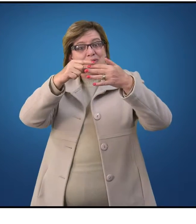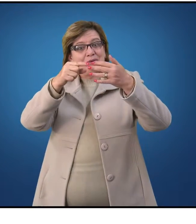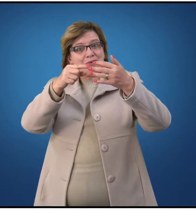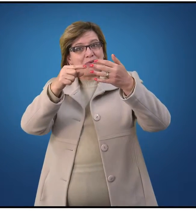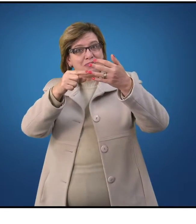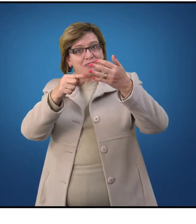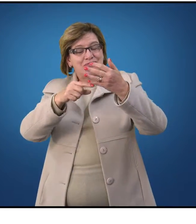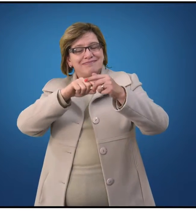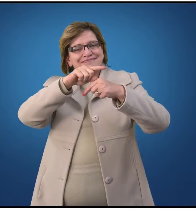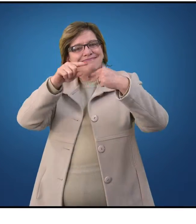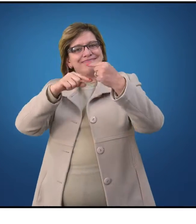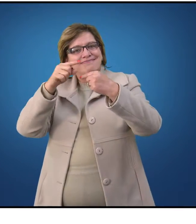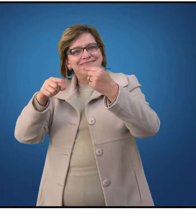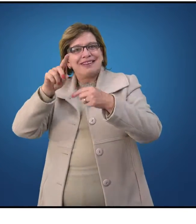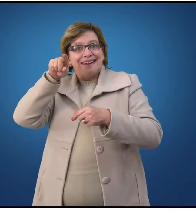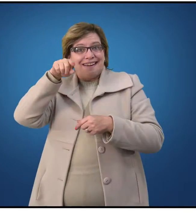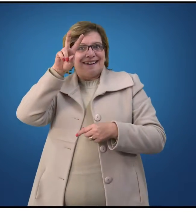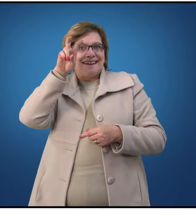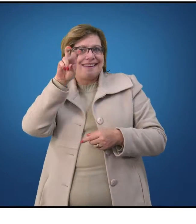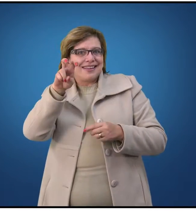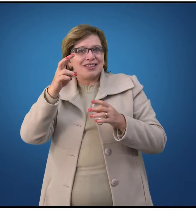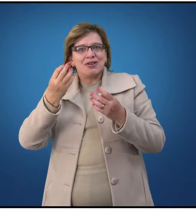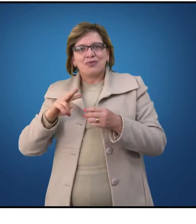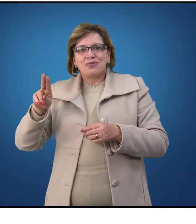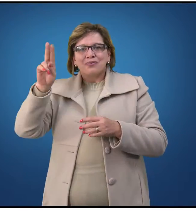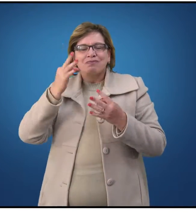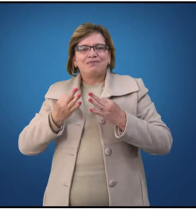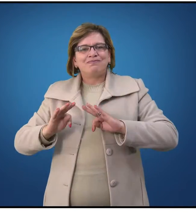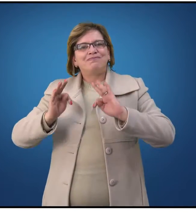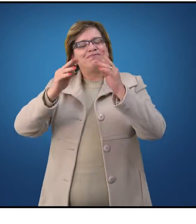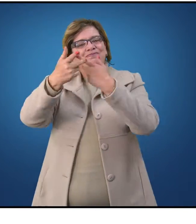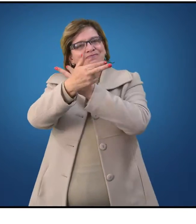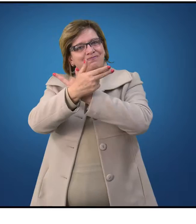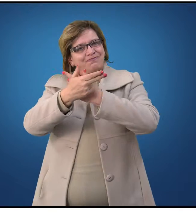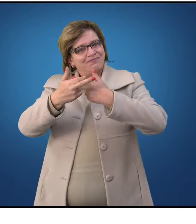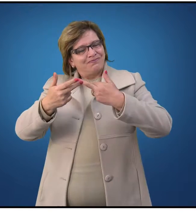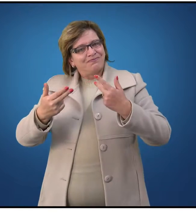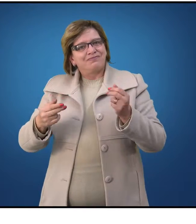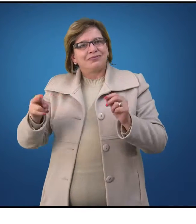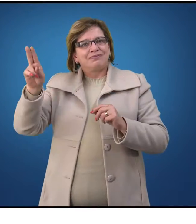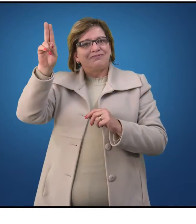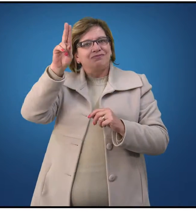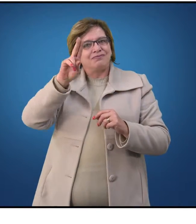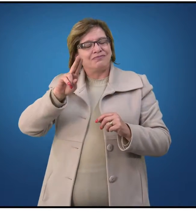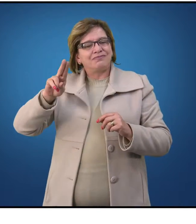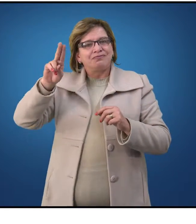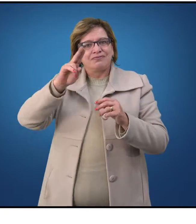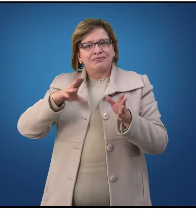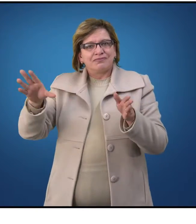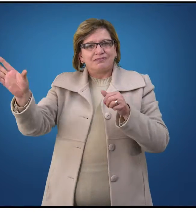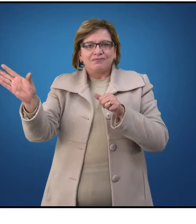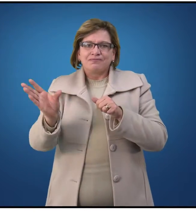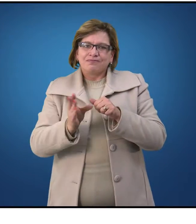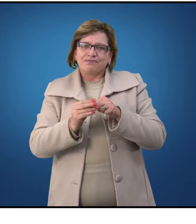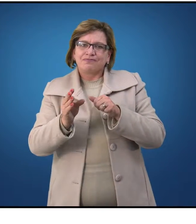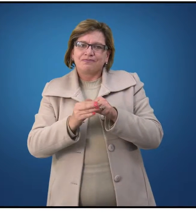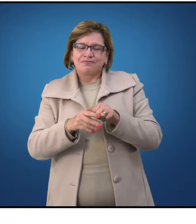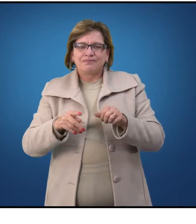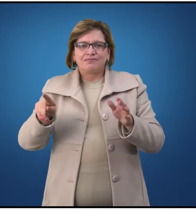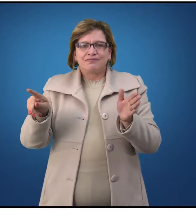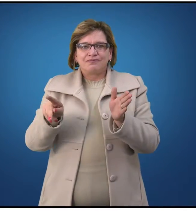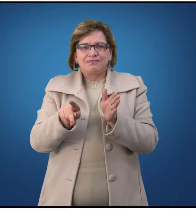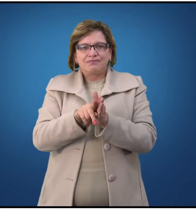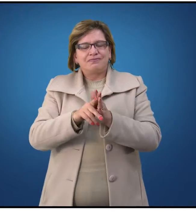geração da educação à distância, que é o uso dessas tecnologias, essa convergência das tecnologias no uso e nas apropriações dessas tecnologias